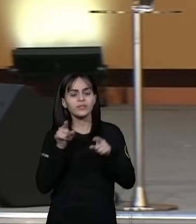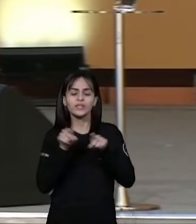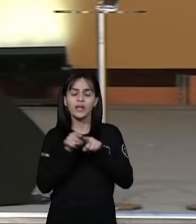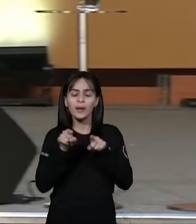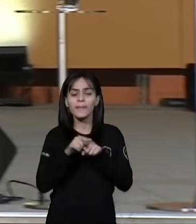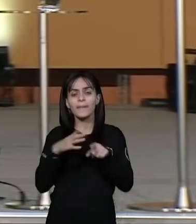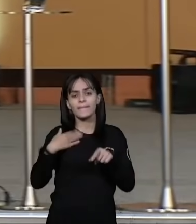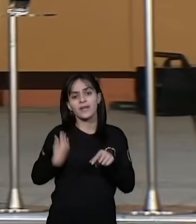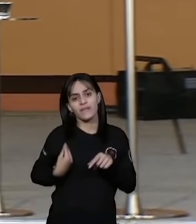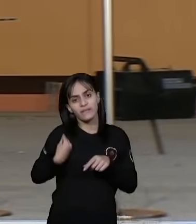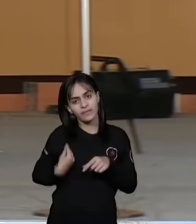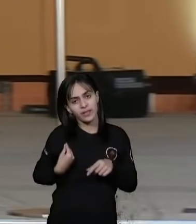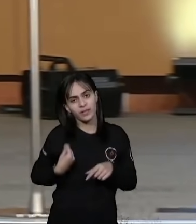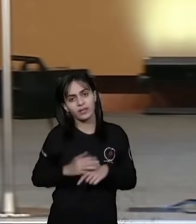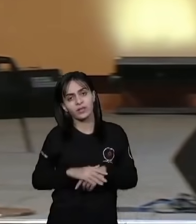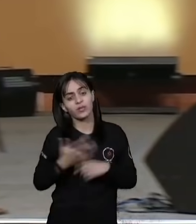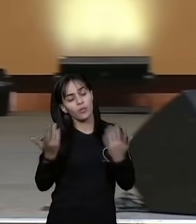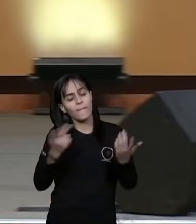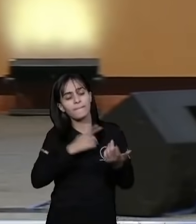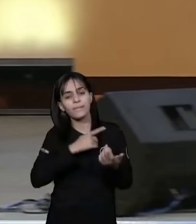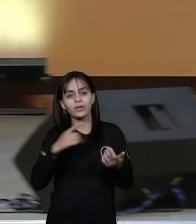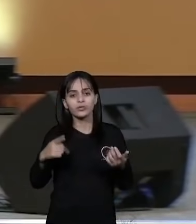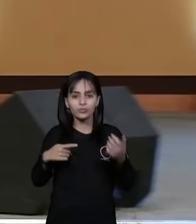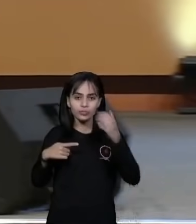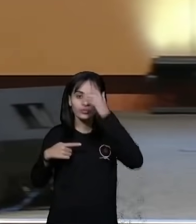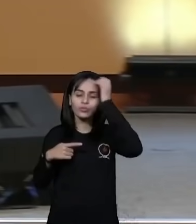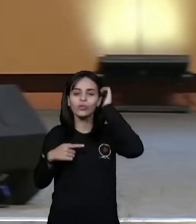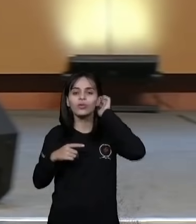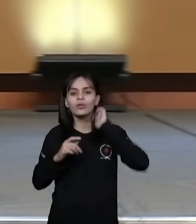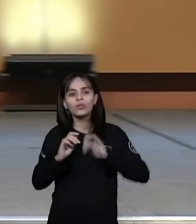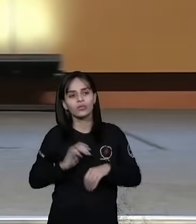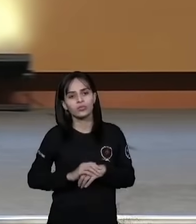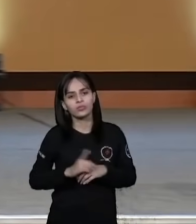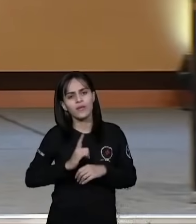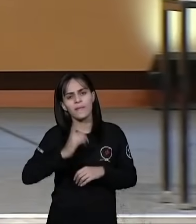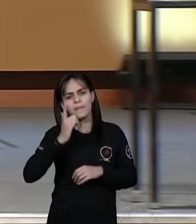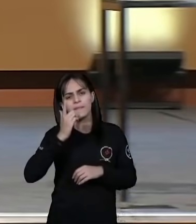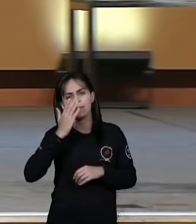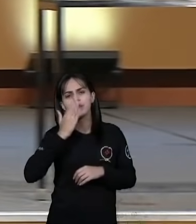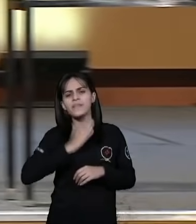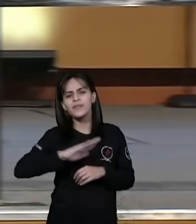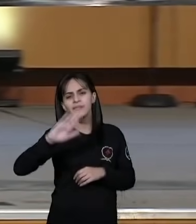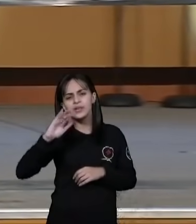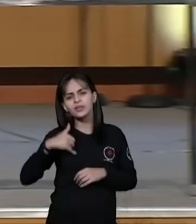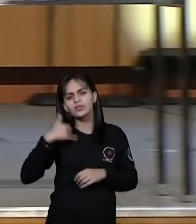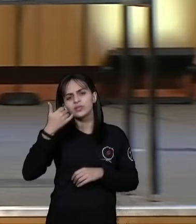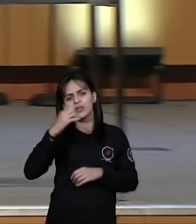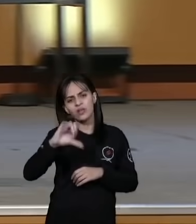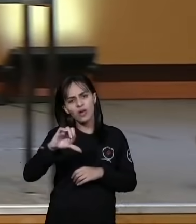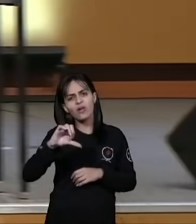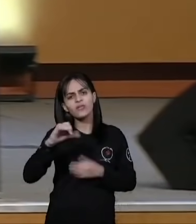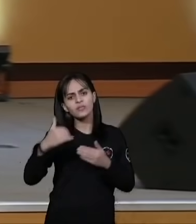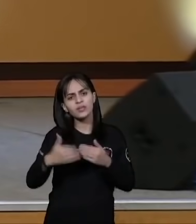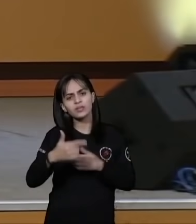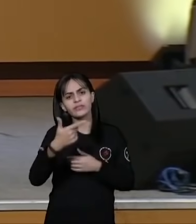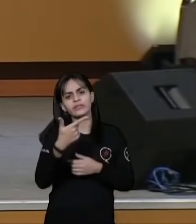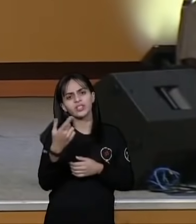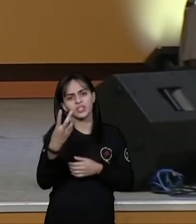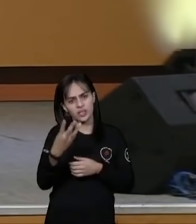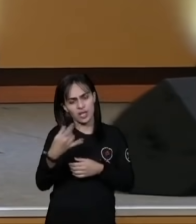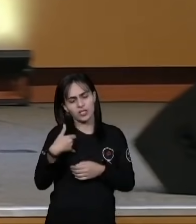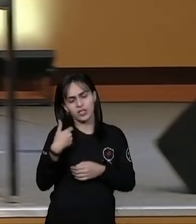da minha vida quando o pastor deu aquela palavra profética aos 19 anos e a partir dos